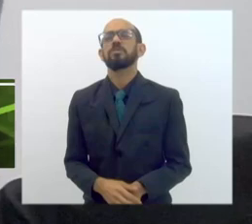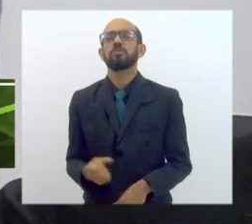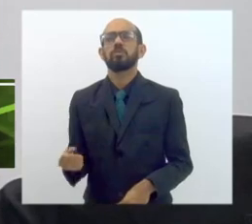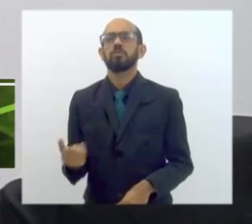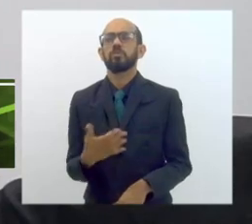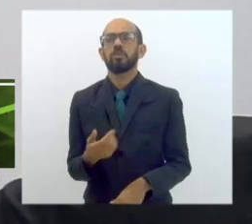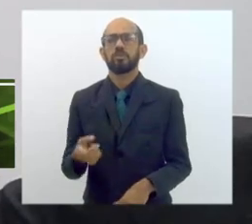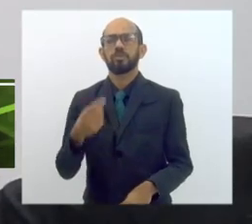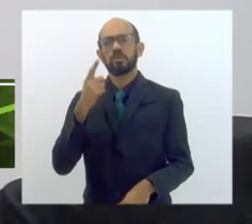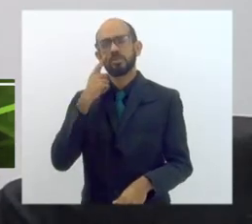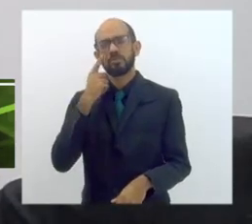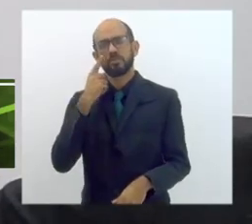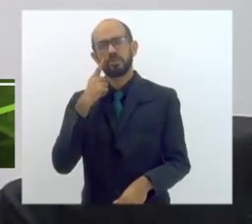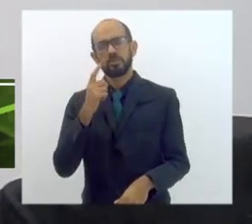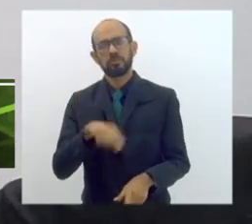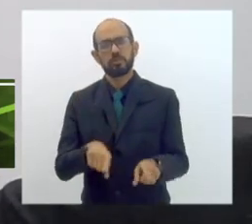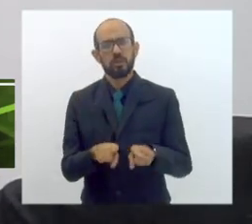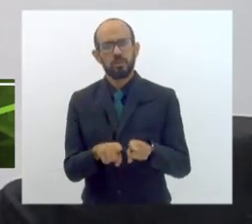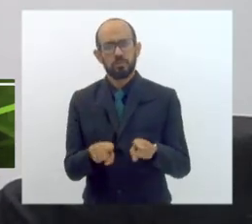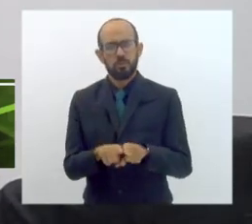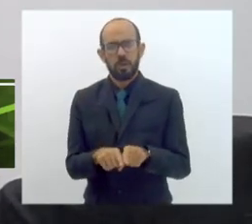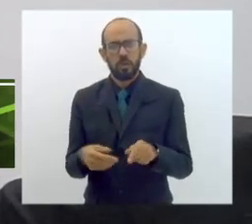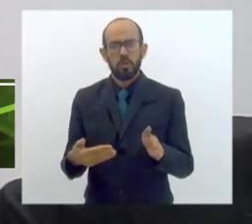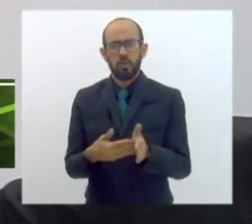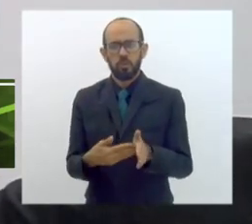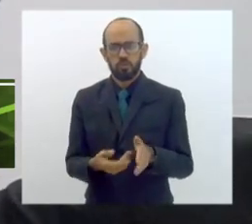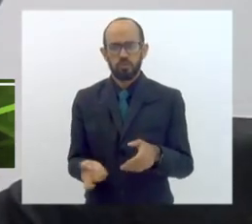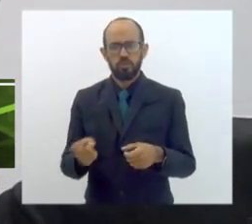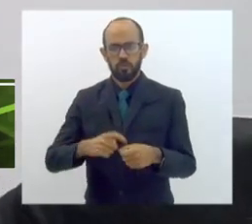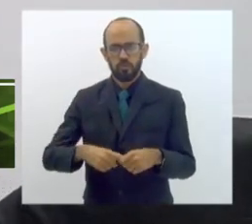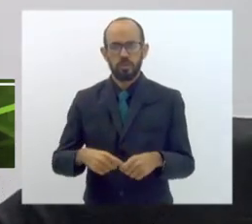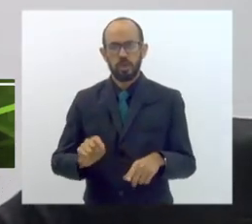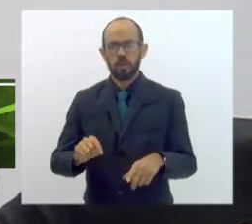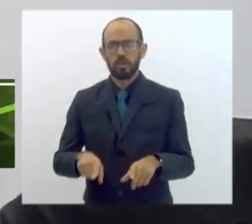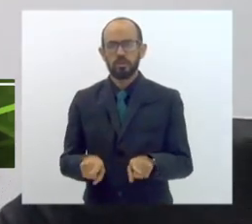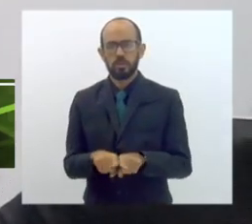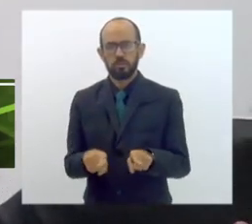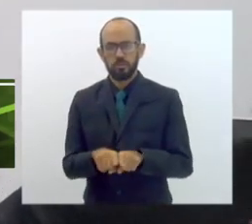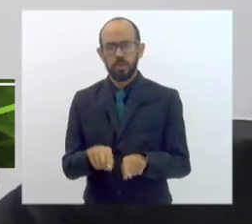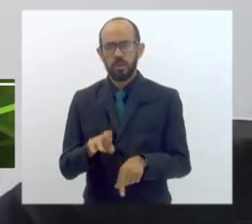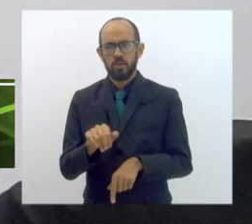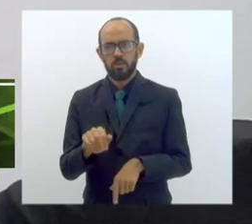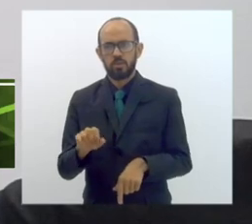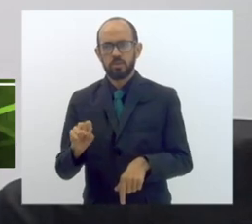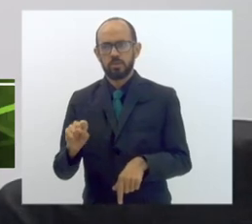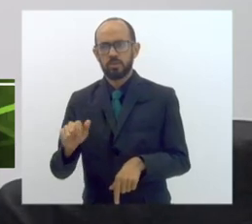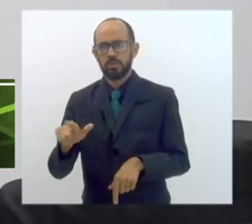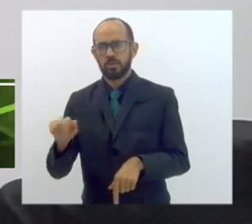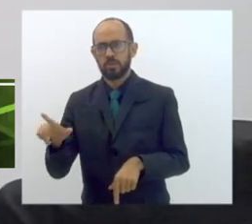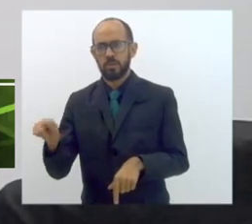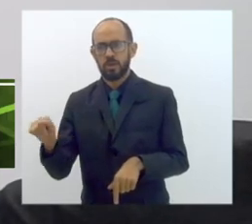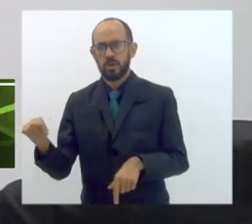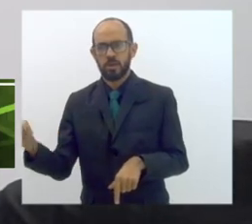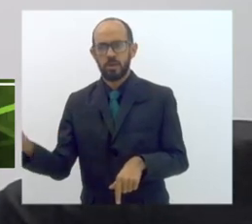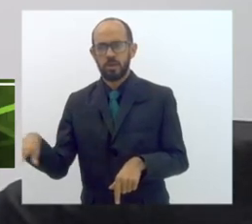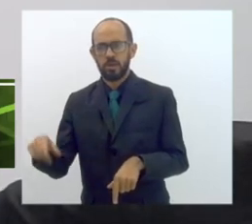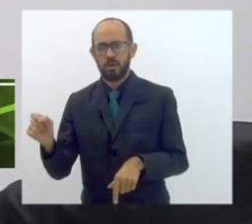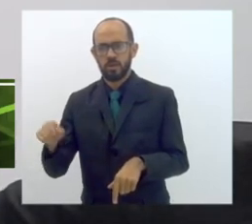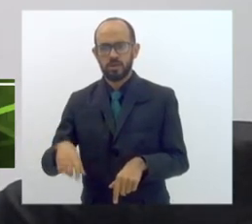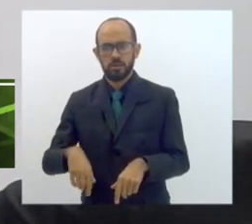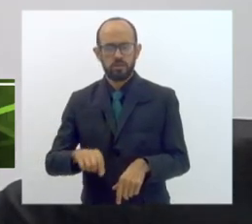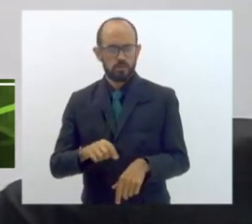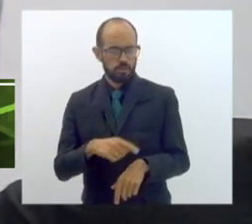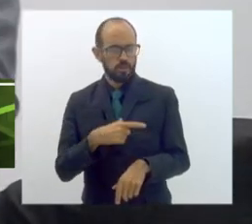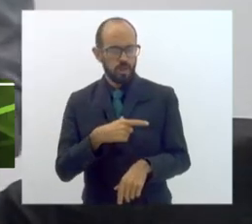o Cicerra, foi o último a retomar, e vimos também a Rosângela no CISBAF, a todo